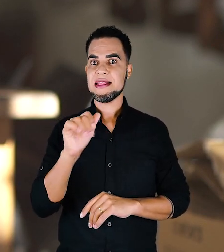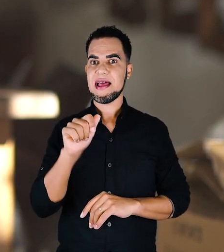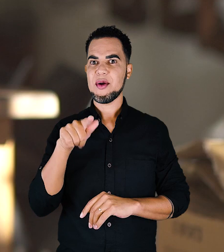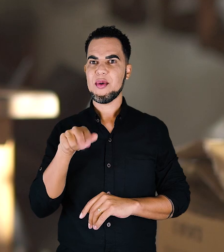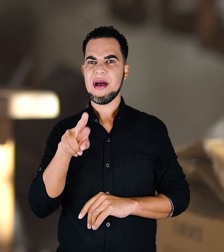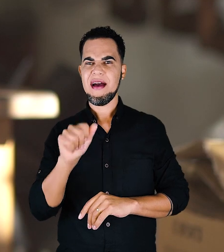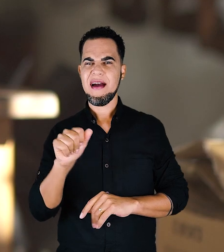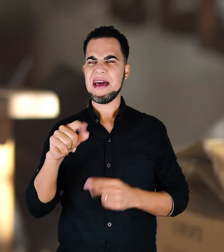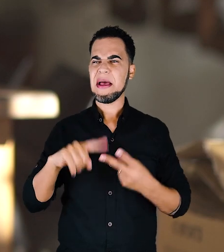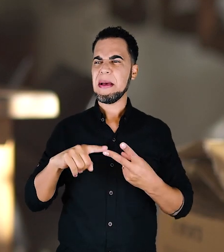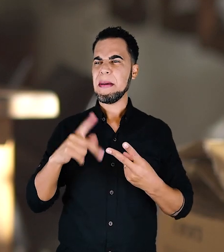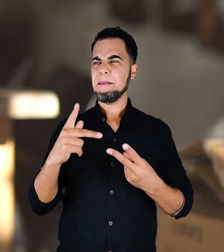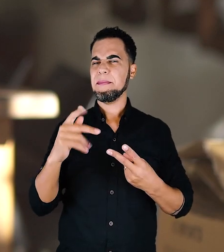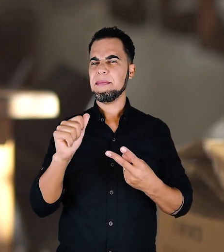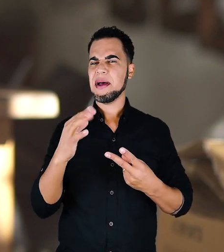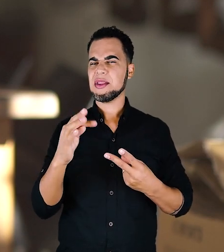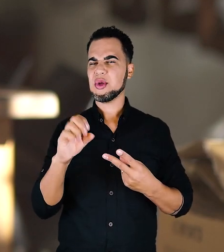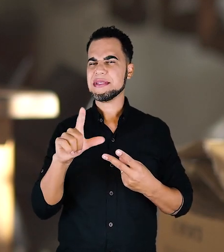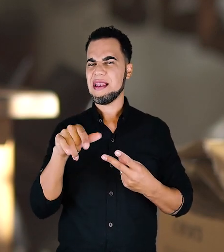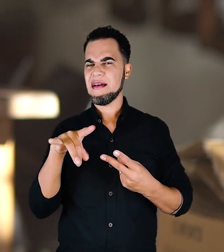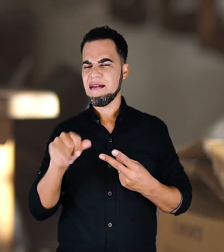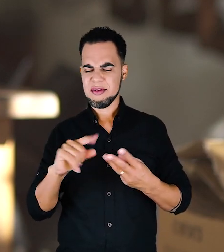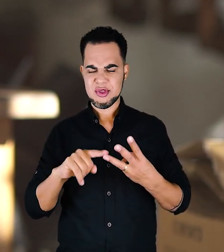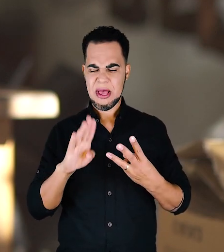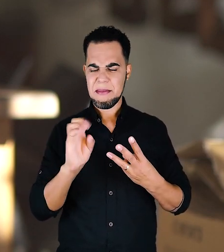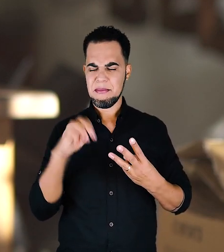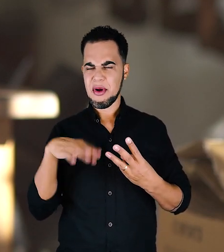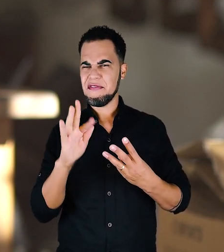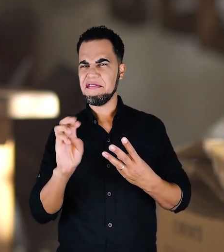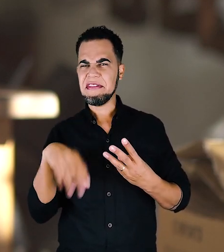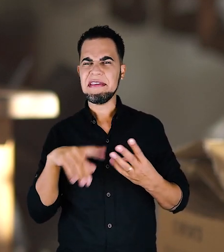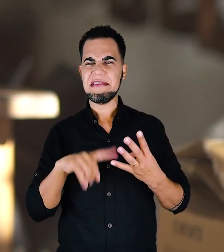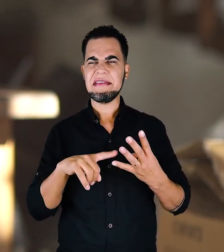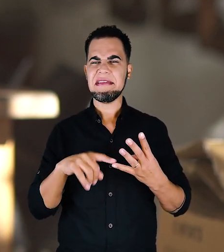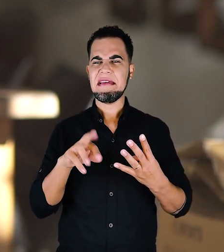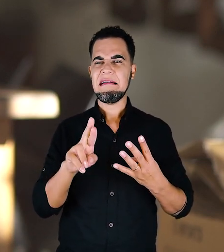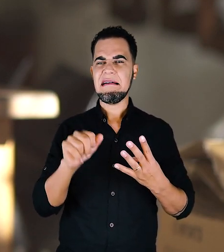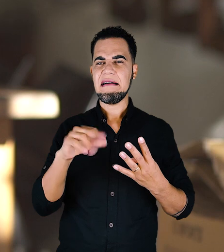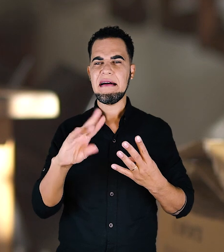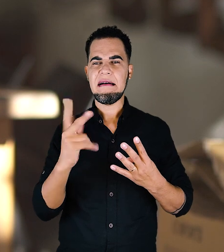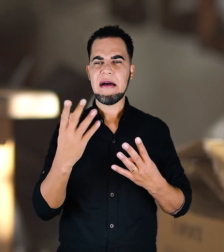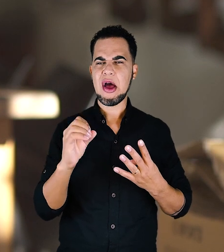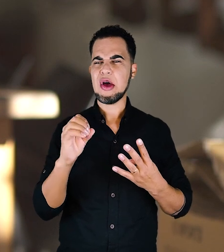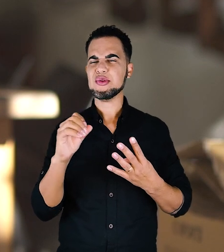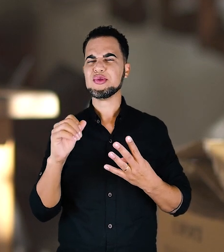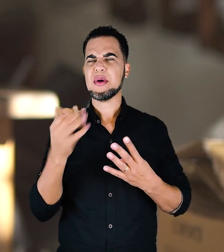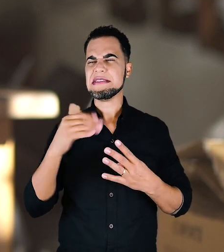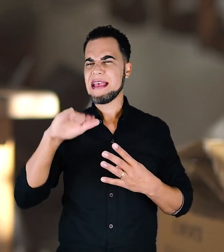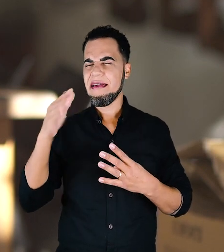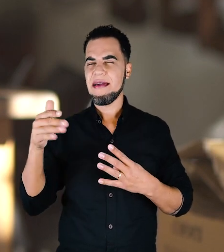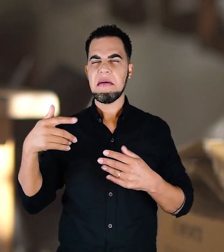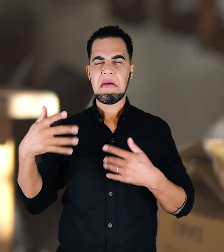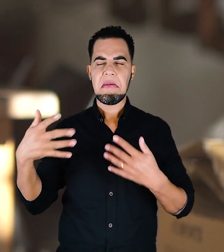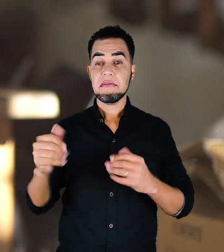de Itaguara a Belo Horizonte, passando para Crucilândia, Bonfim, e Caetano José, Ramos, etc. e tudo. E